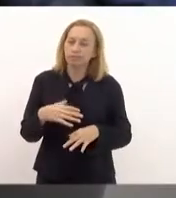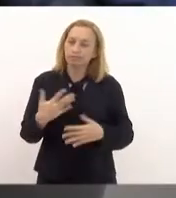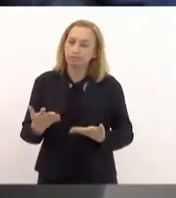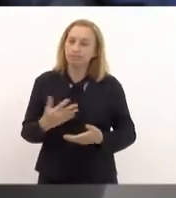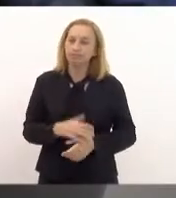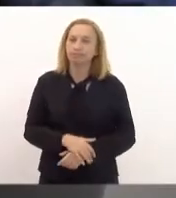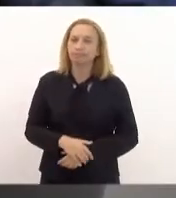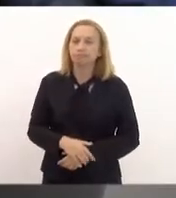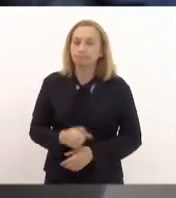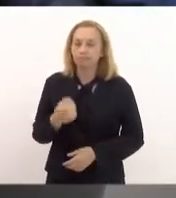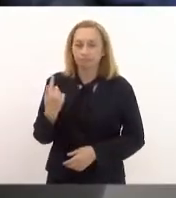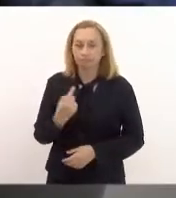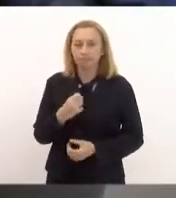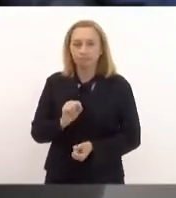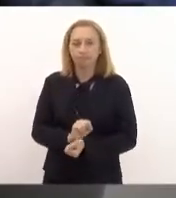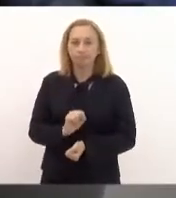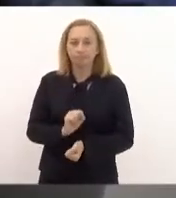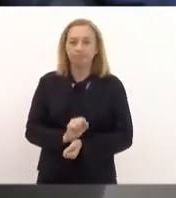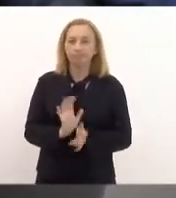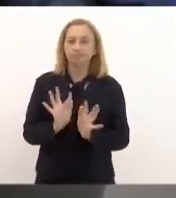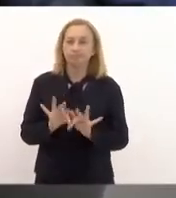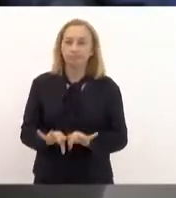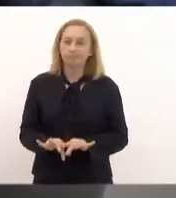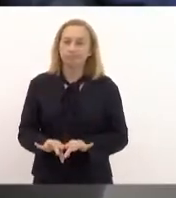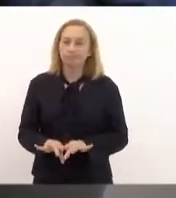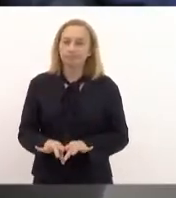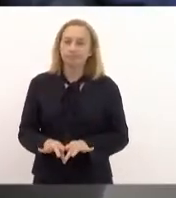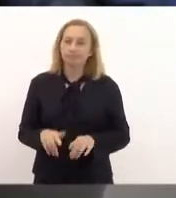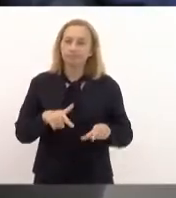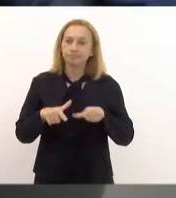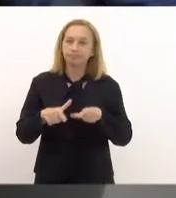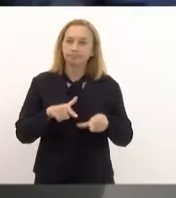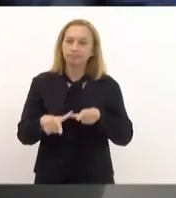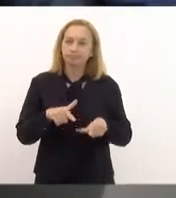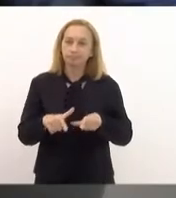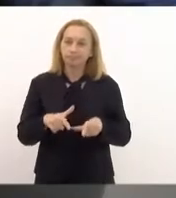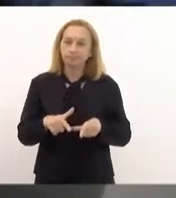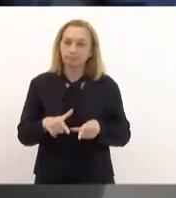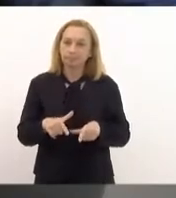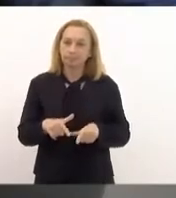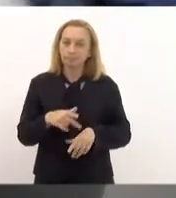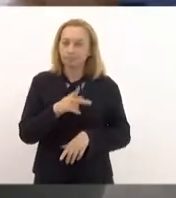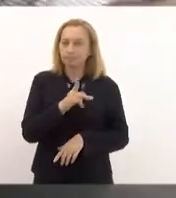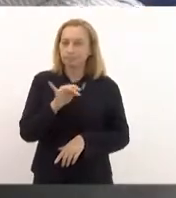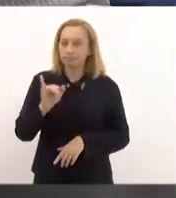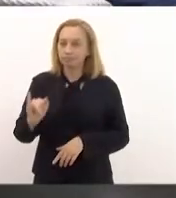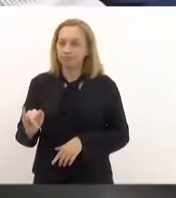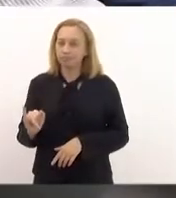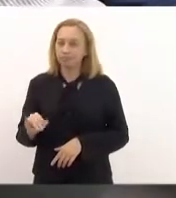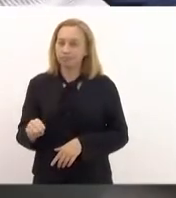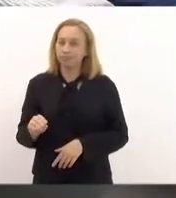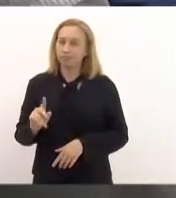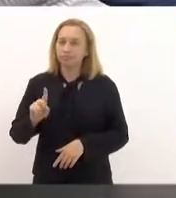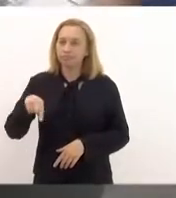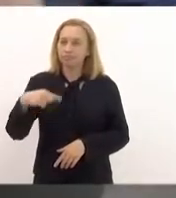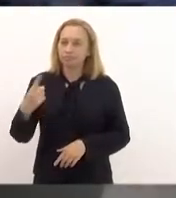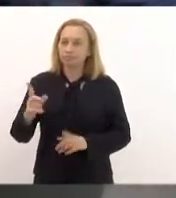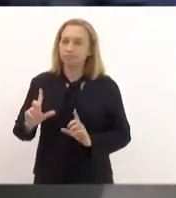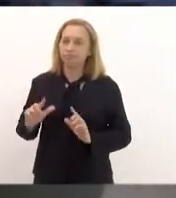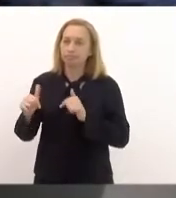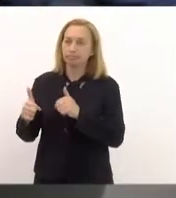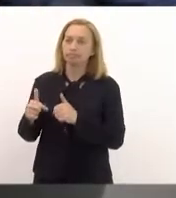não vamos esperar concluir o trabalho de complementação do PEDUI para tomar a iniciativa de